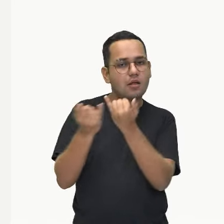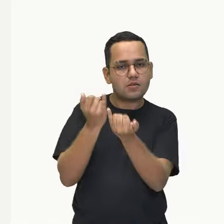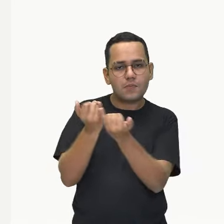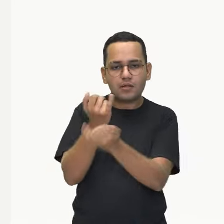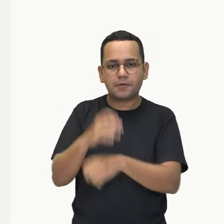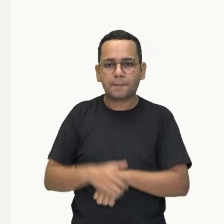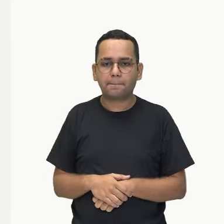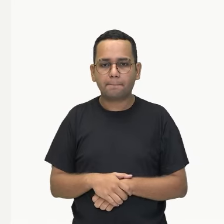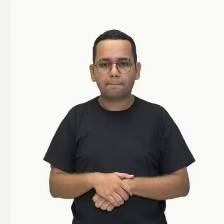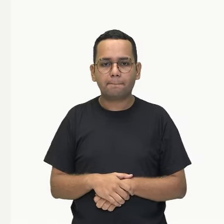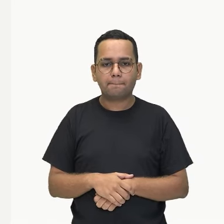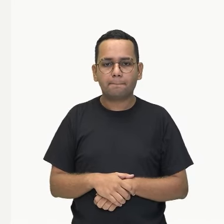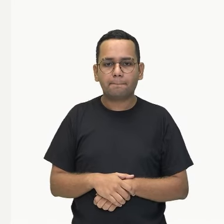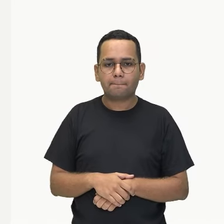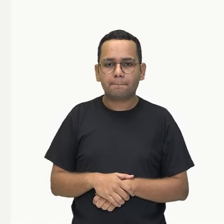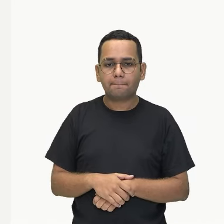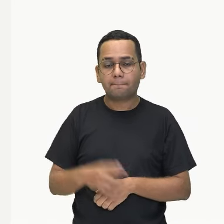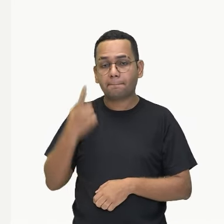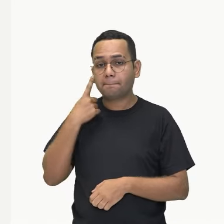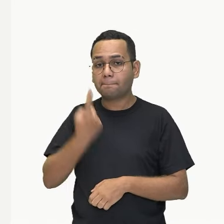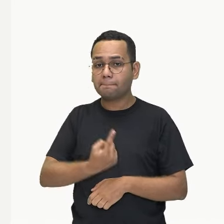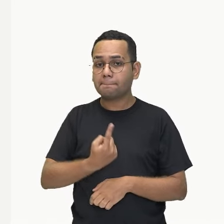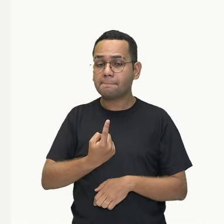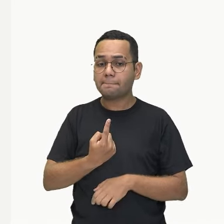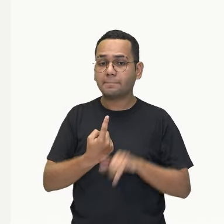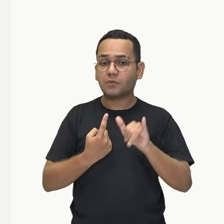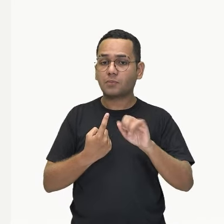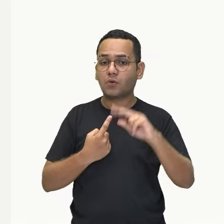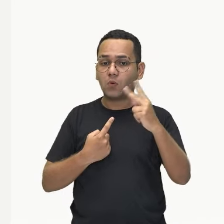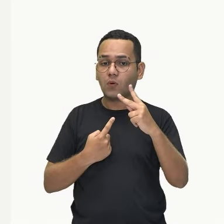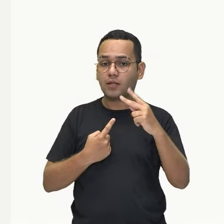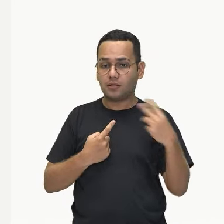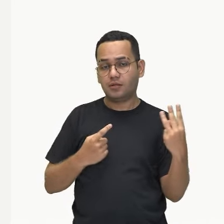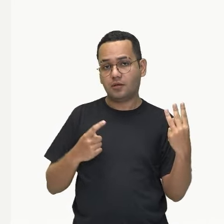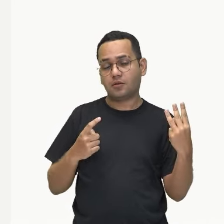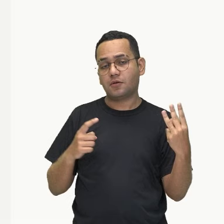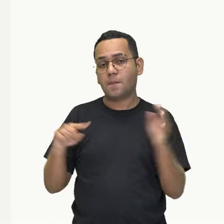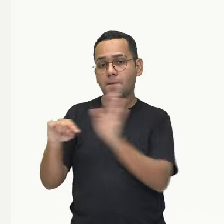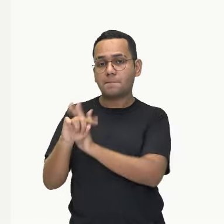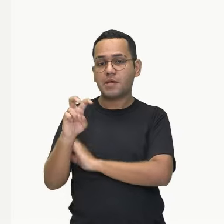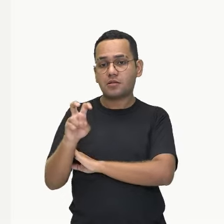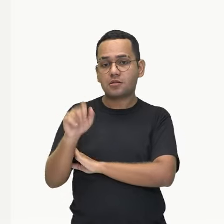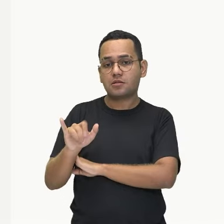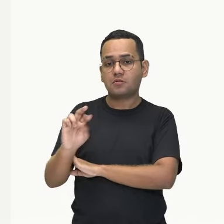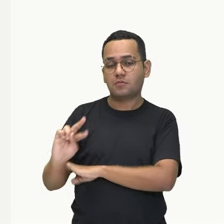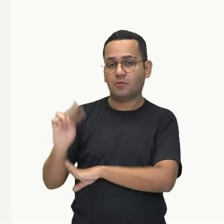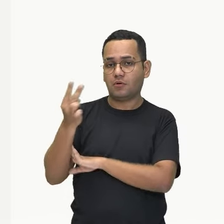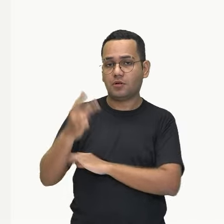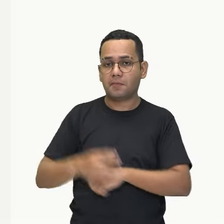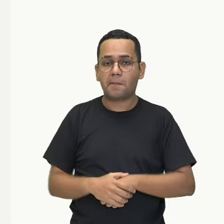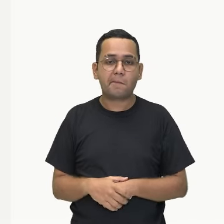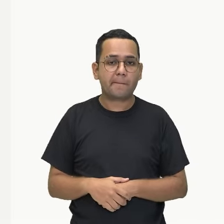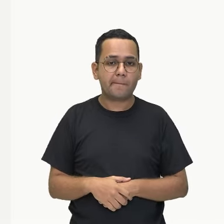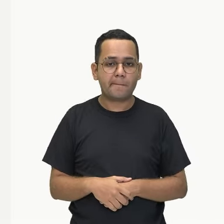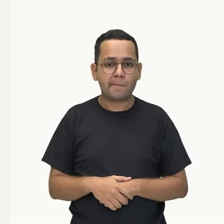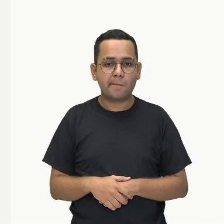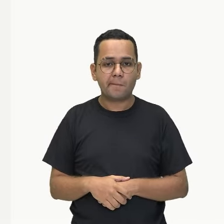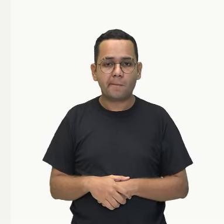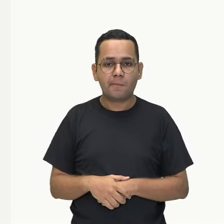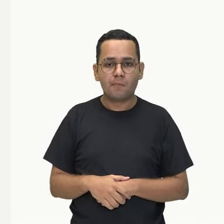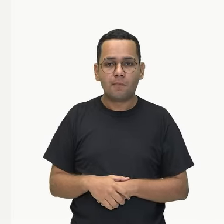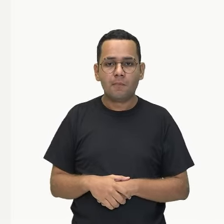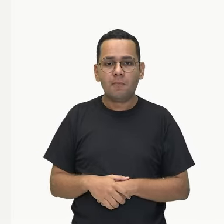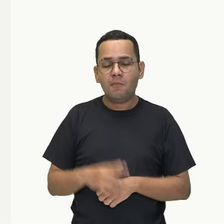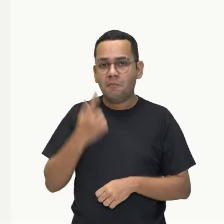Ó, quem é semelhante? 3y ao quadrado com menos 5y ao quadrado. Mesma